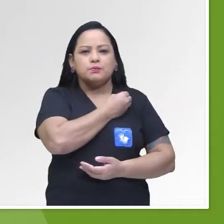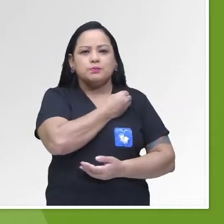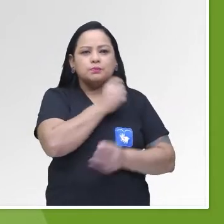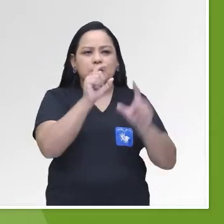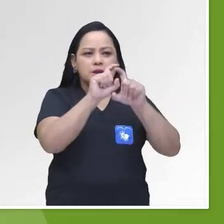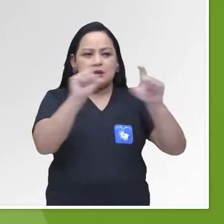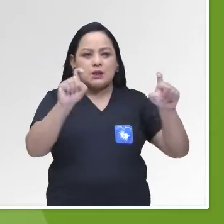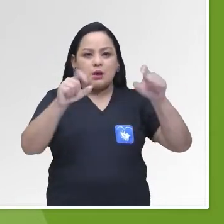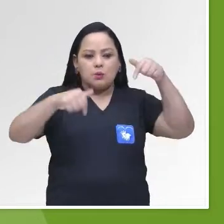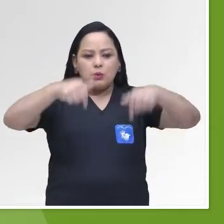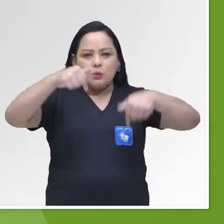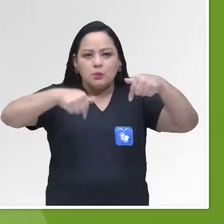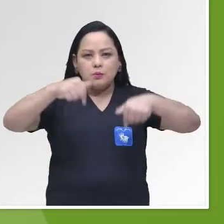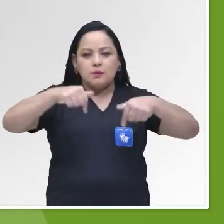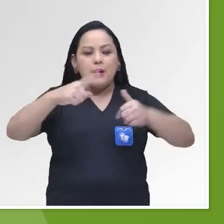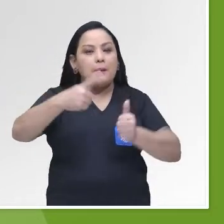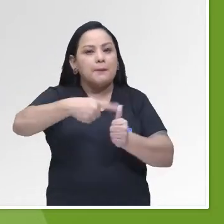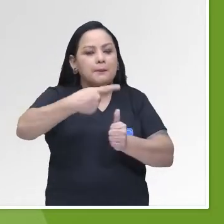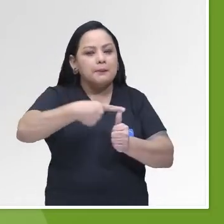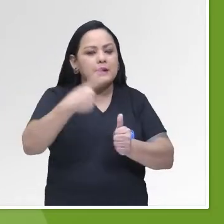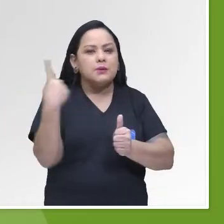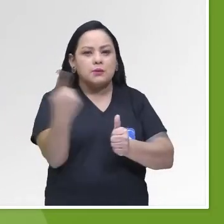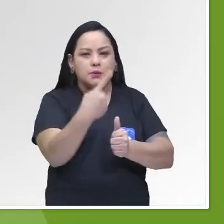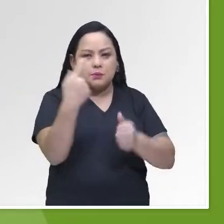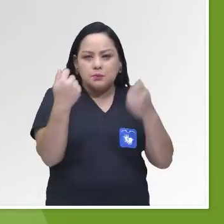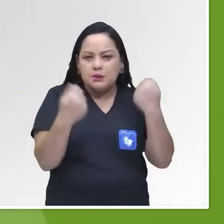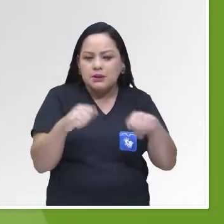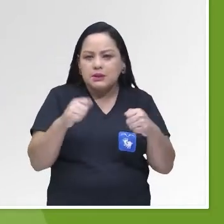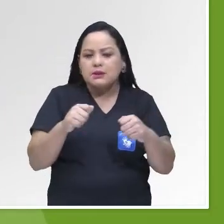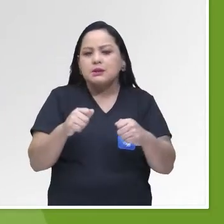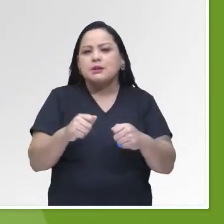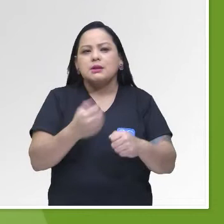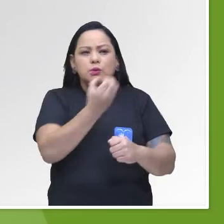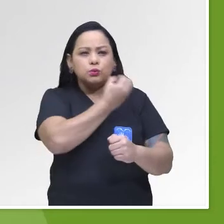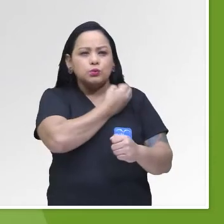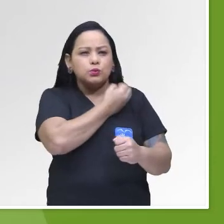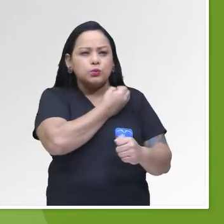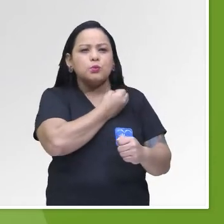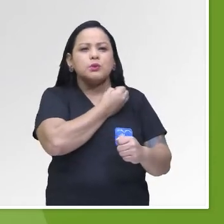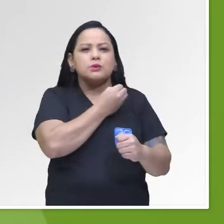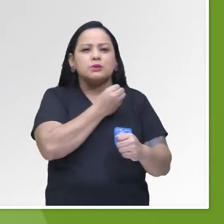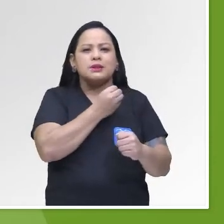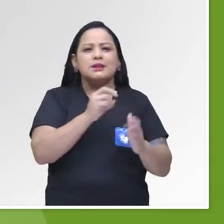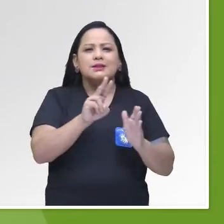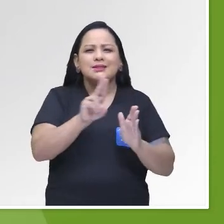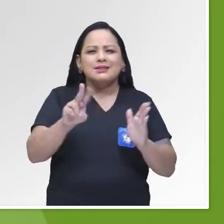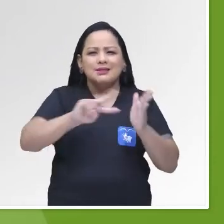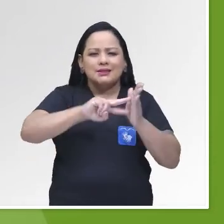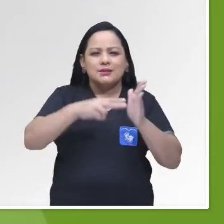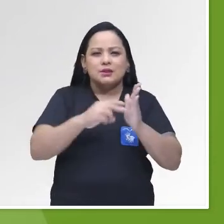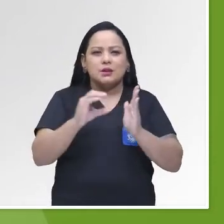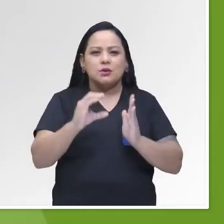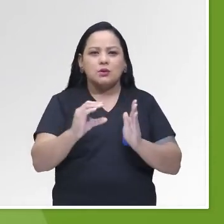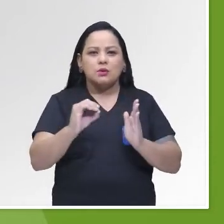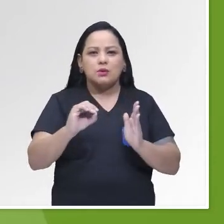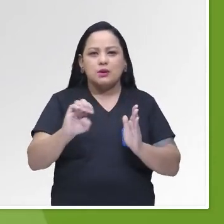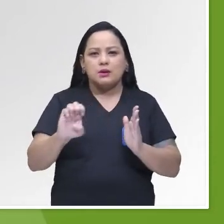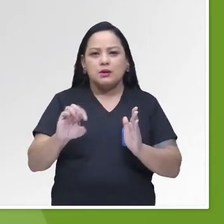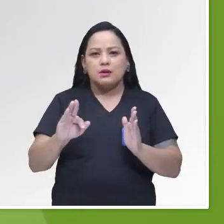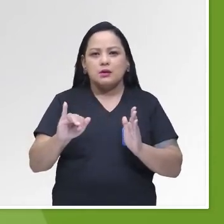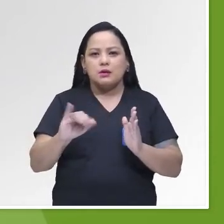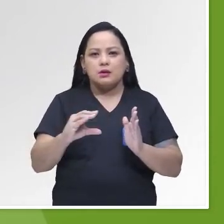equações químicas. Primeira coisa, eu preciso acertar os coeficientes. Então, eu trouxe para vocês, né,